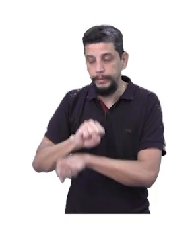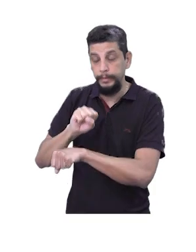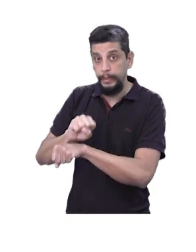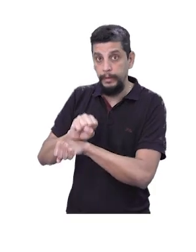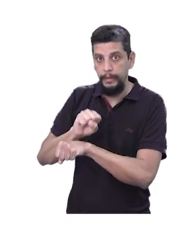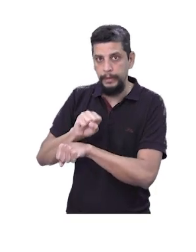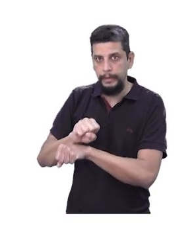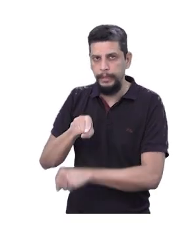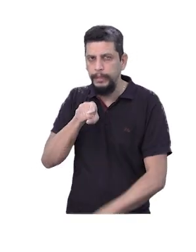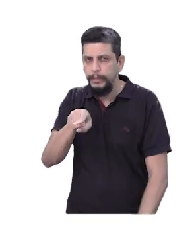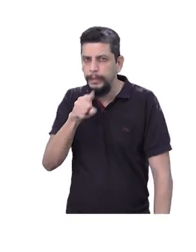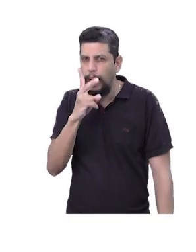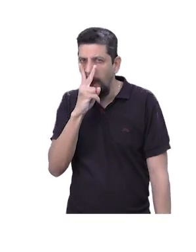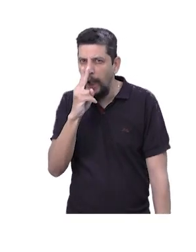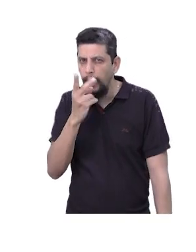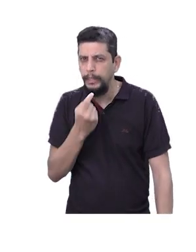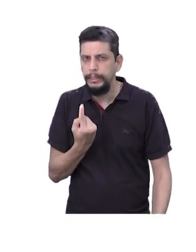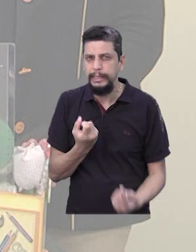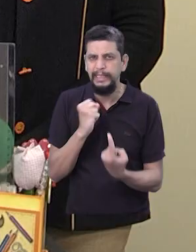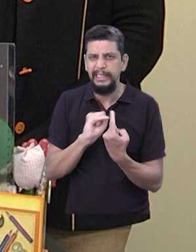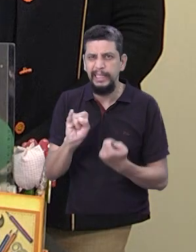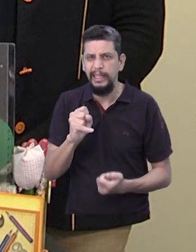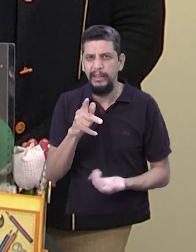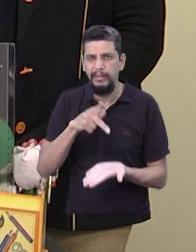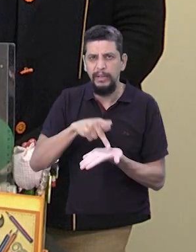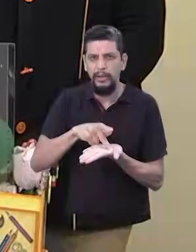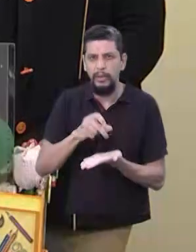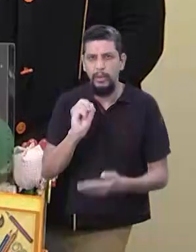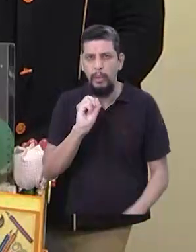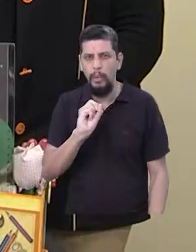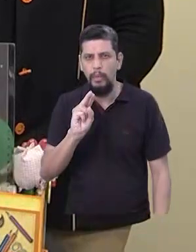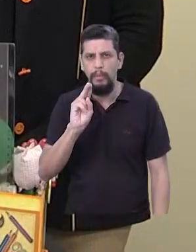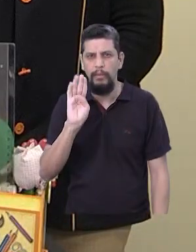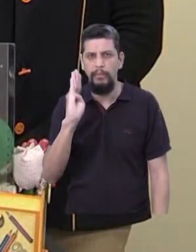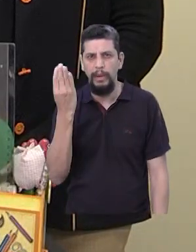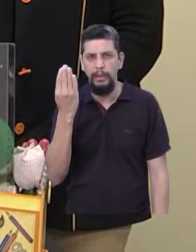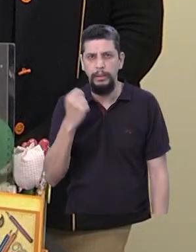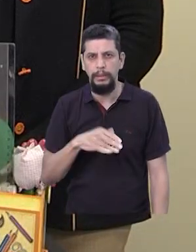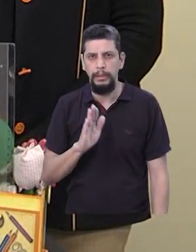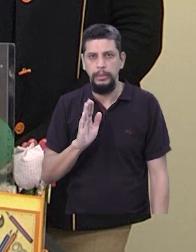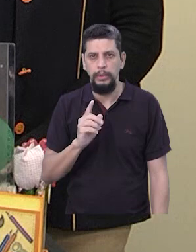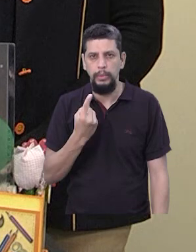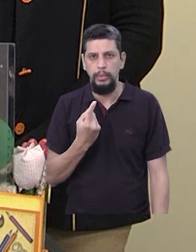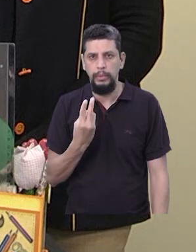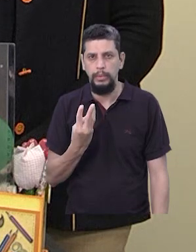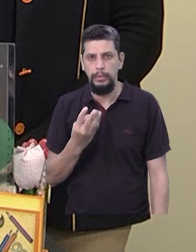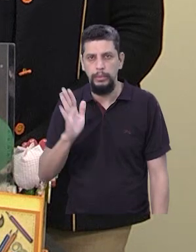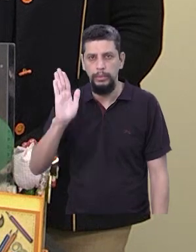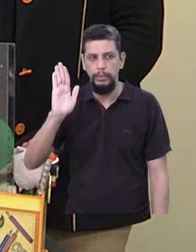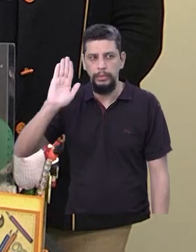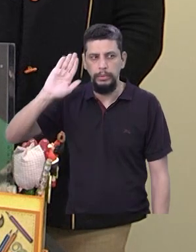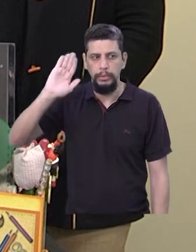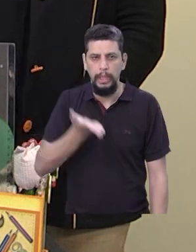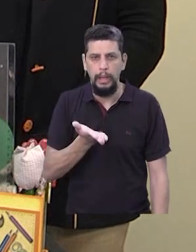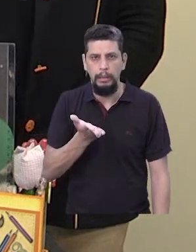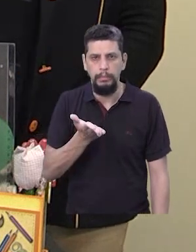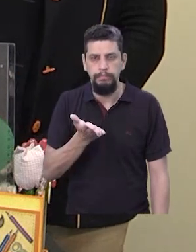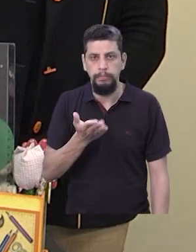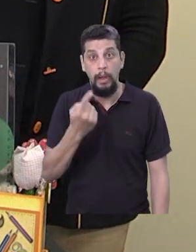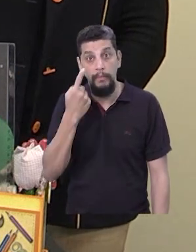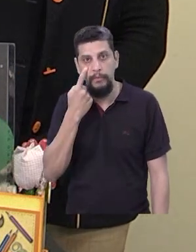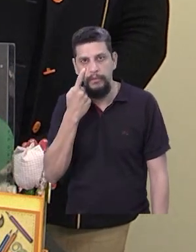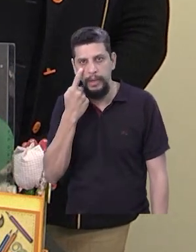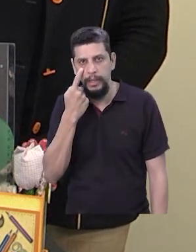lá o lápis. Ai, qual que vocês acham? Vamos ver. Será que é verdadeiro? Um, dois, três.